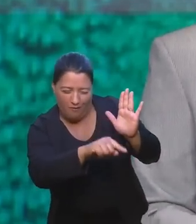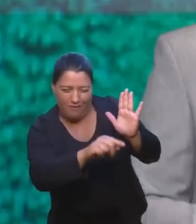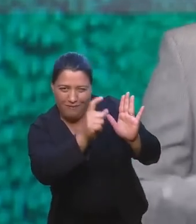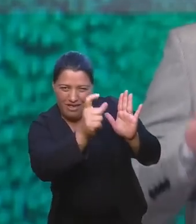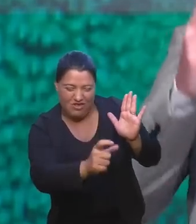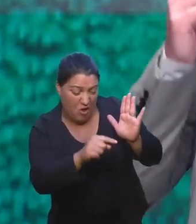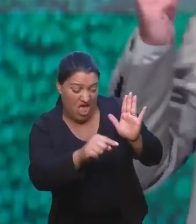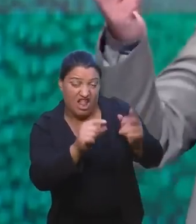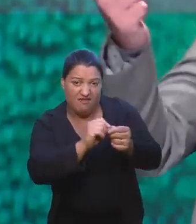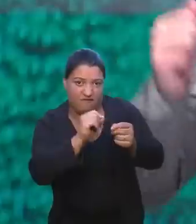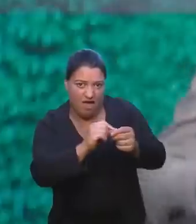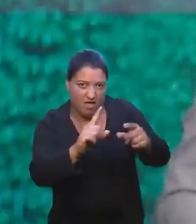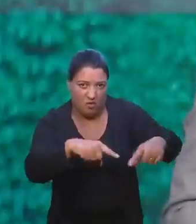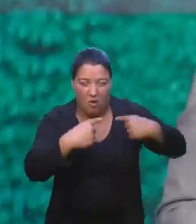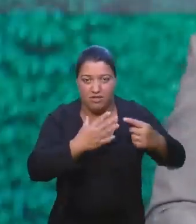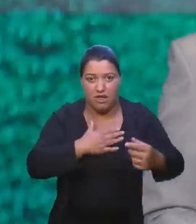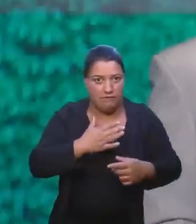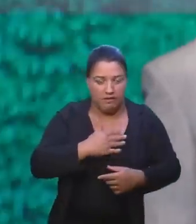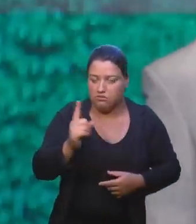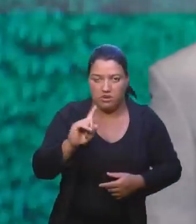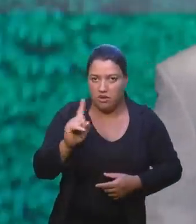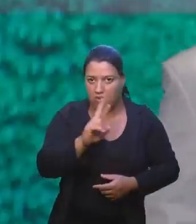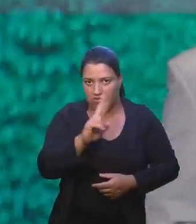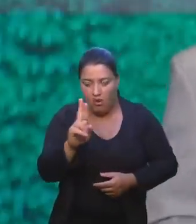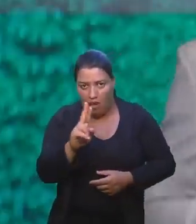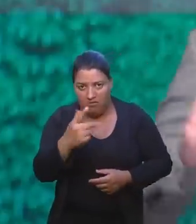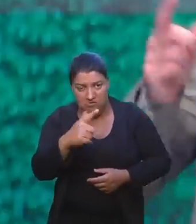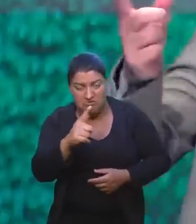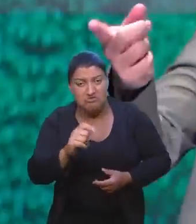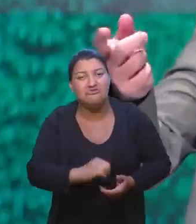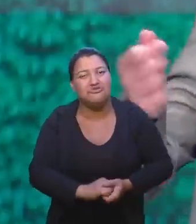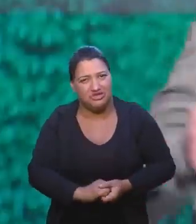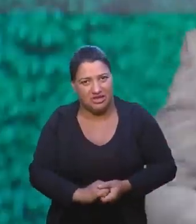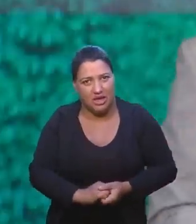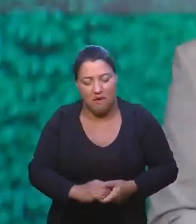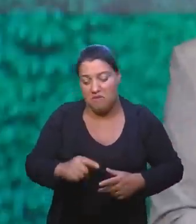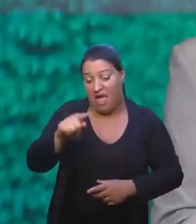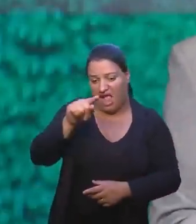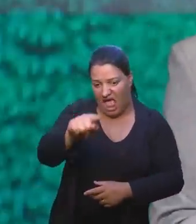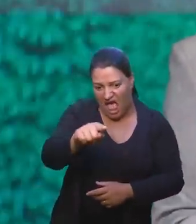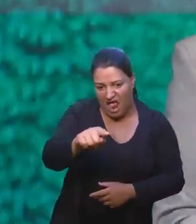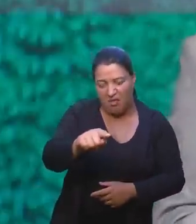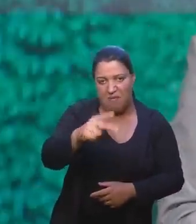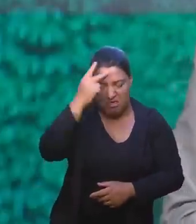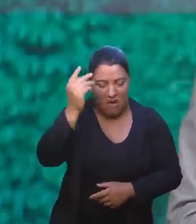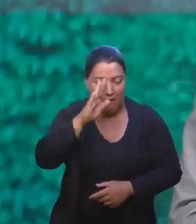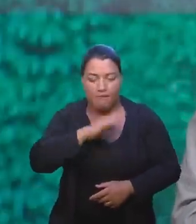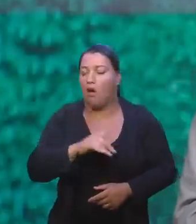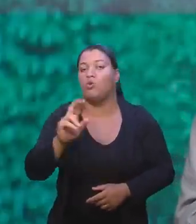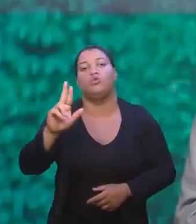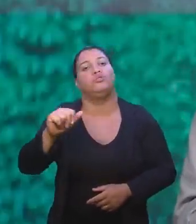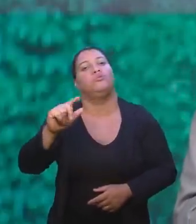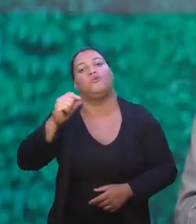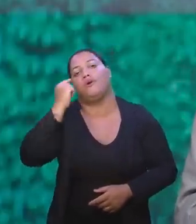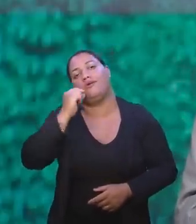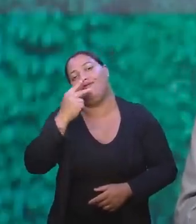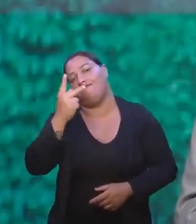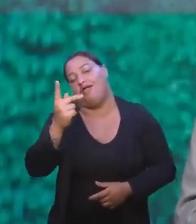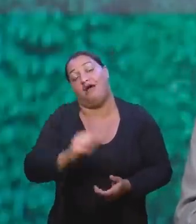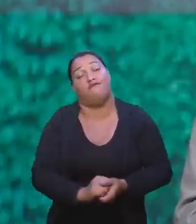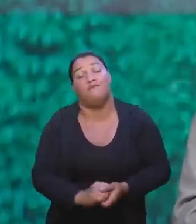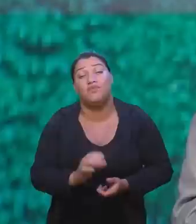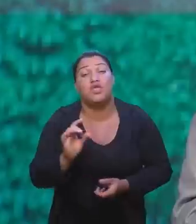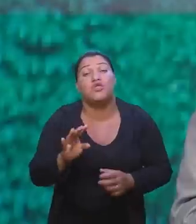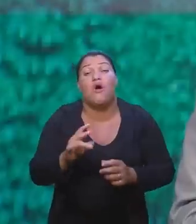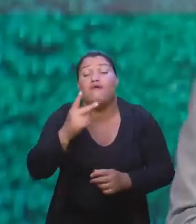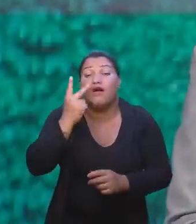né? Não, você não viu o que, que fulano me fez, ciclano fez, aquela pessoa não vale nada. Kardec não nominava, ele simplesmente